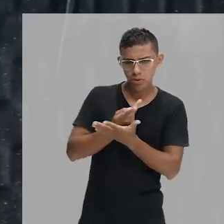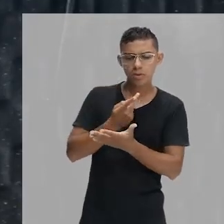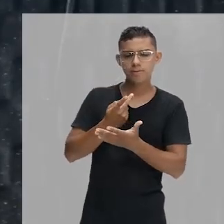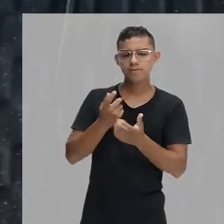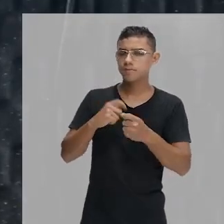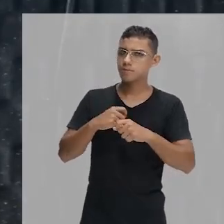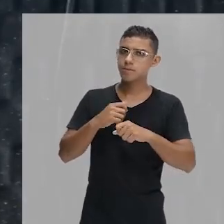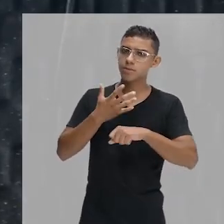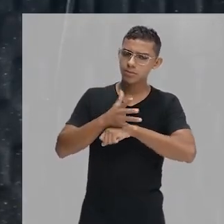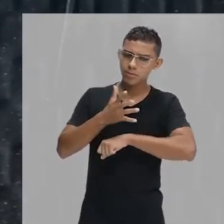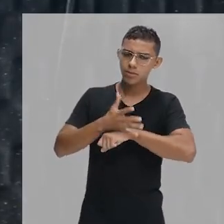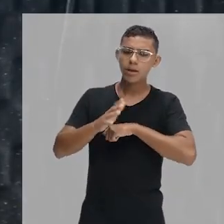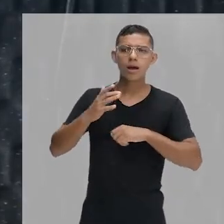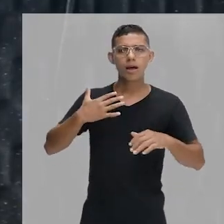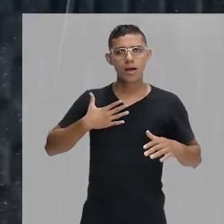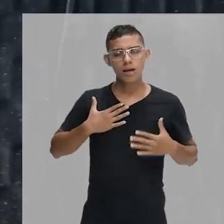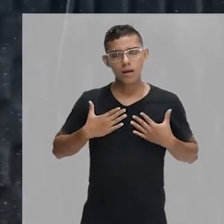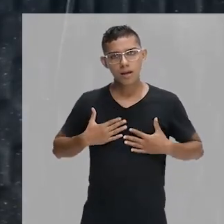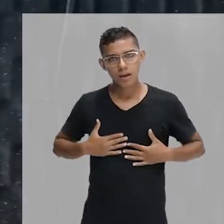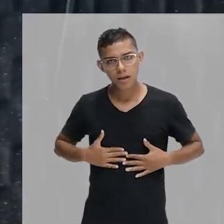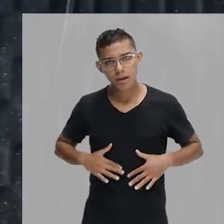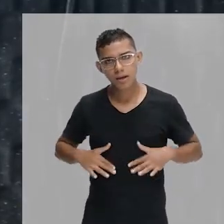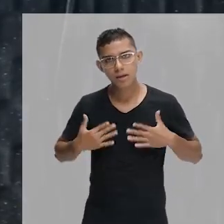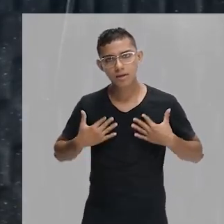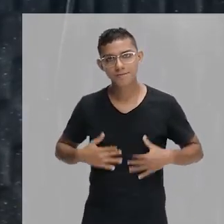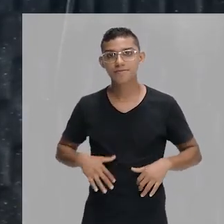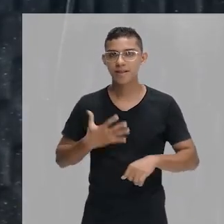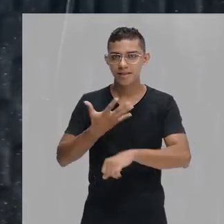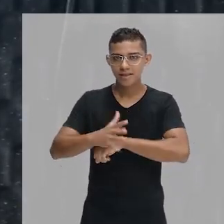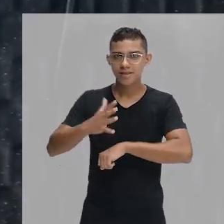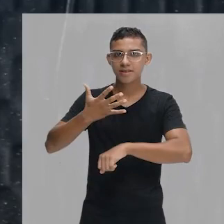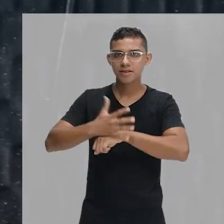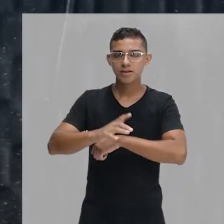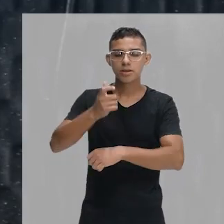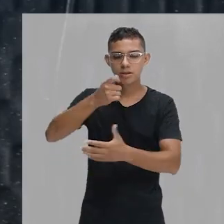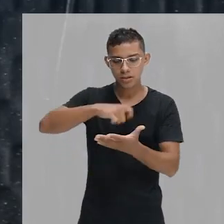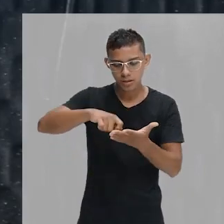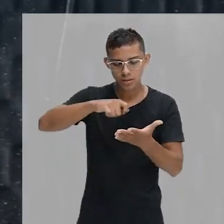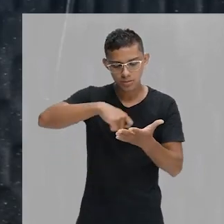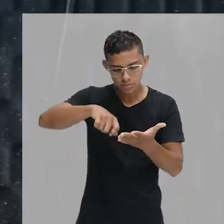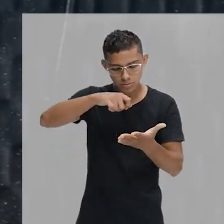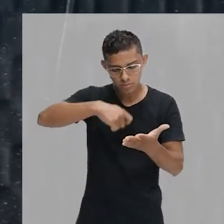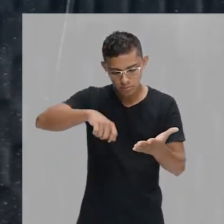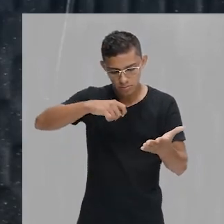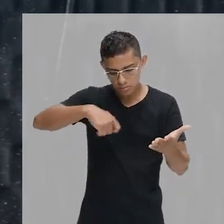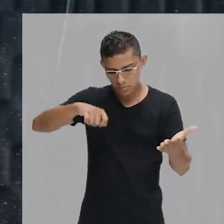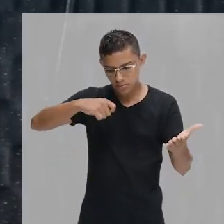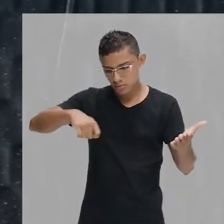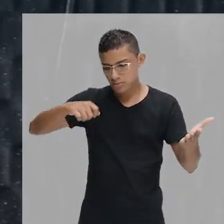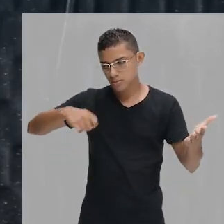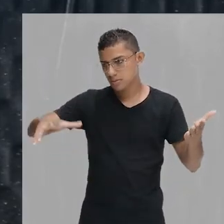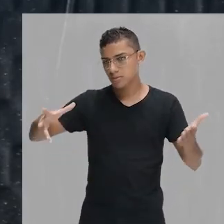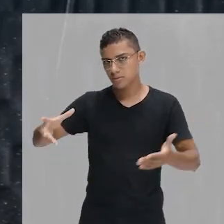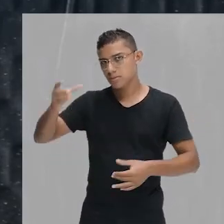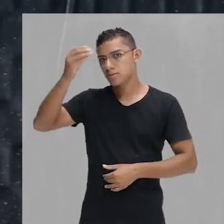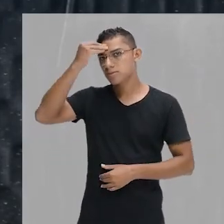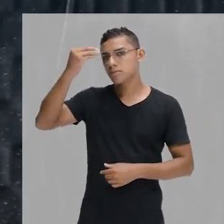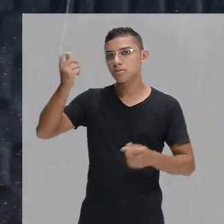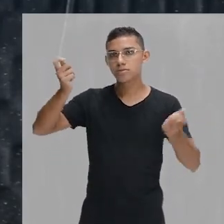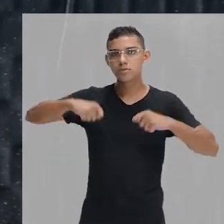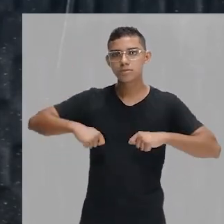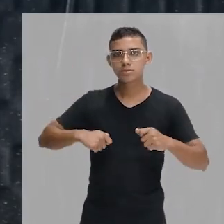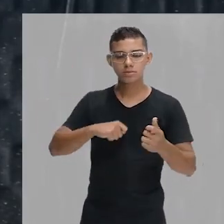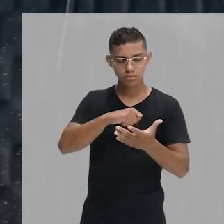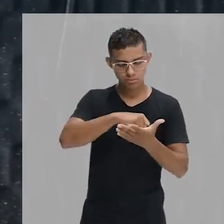tem hora que dá-se uma cansadinha, mas é assim, é treinando, é repetindo, que vocês vão aprender a parte da fala,